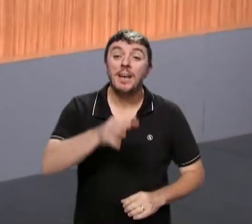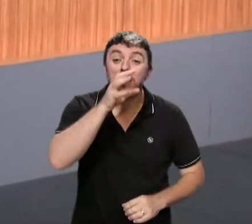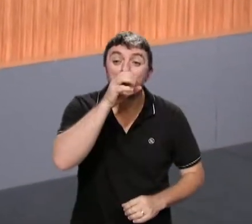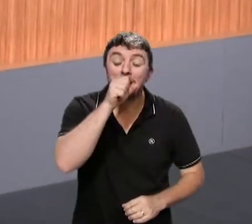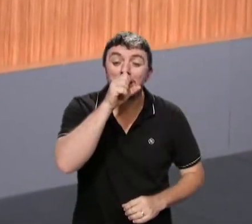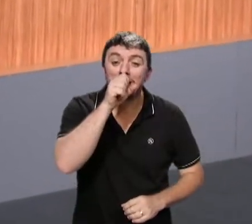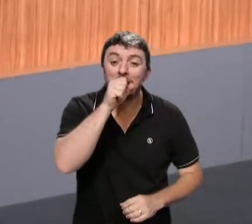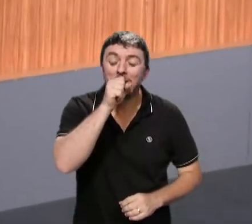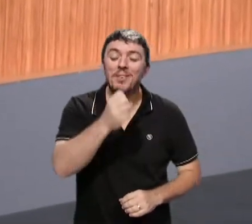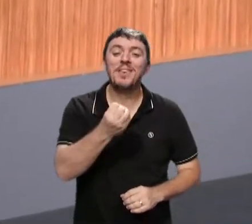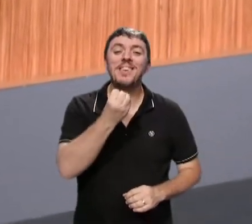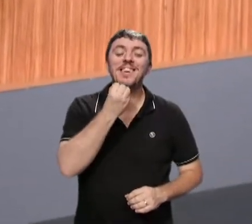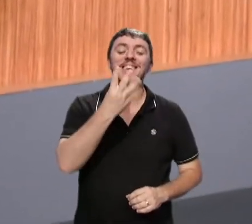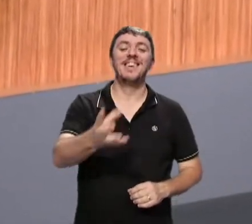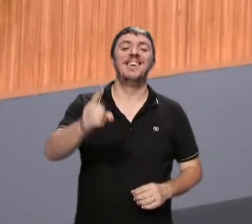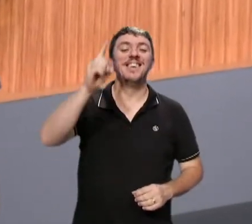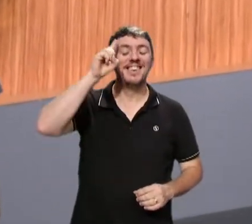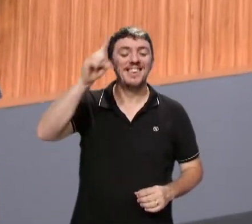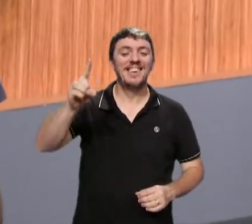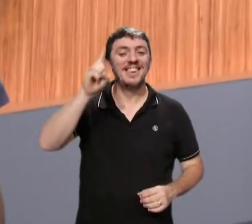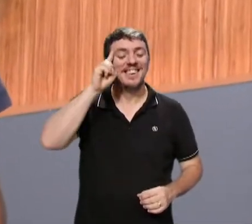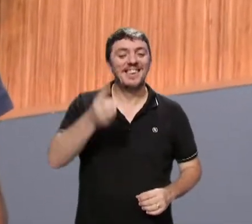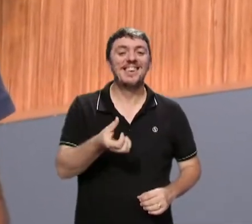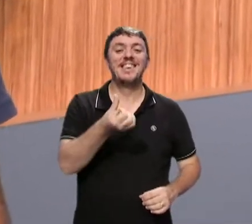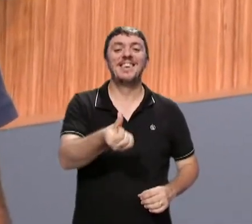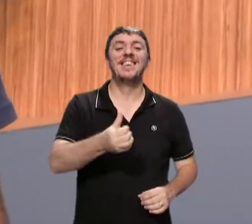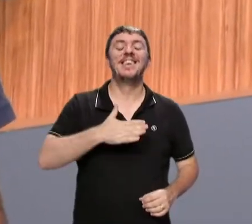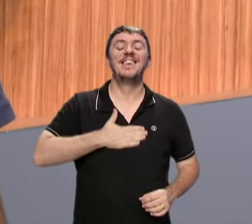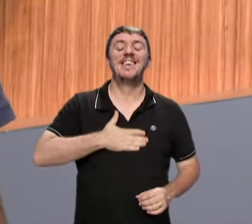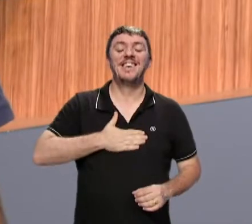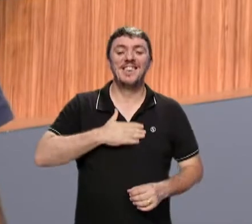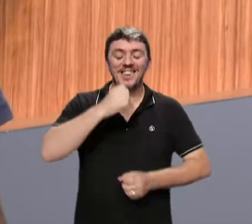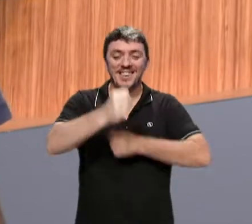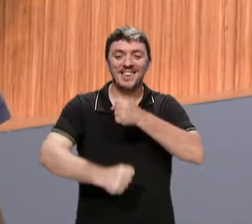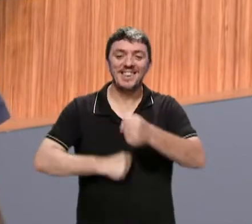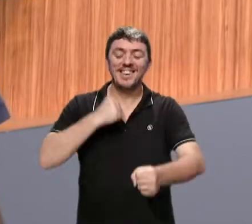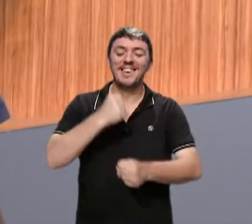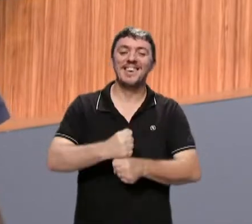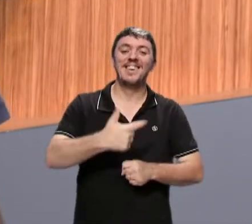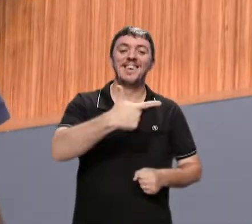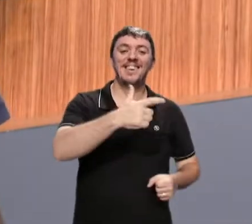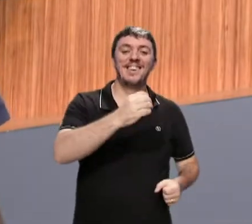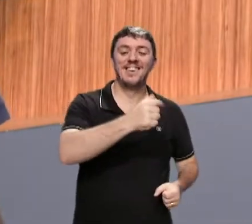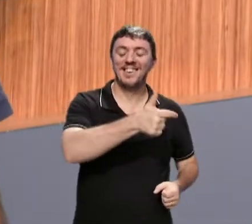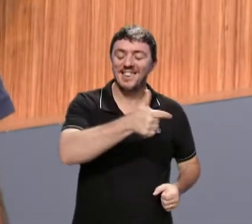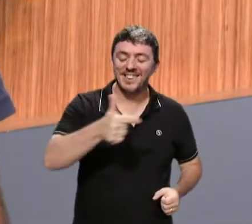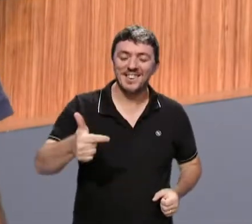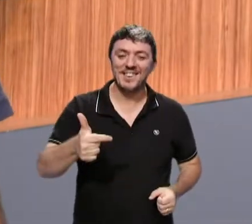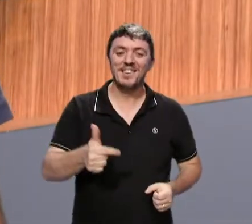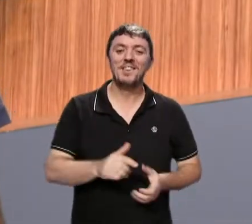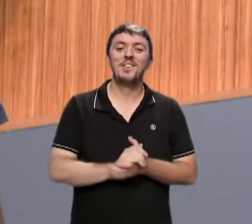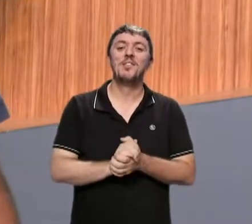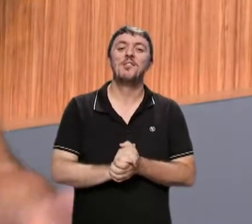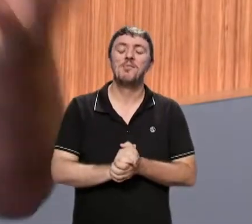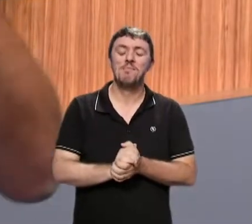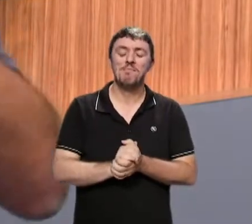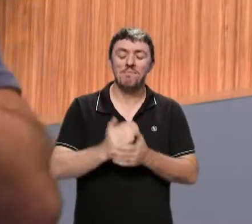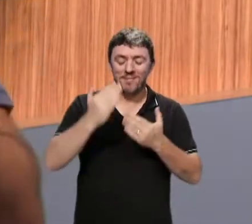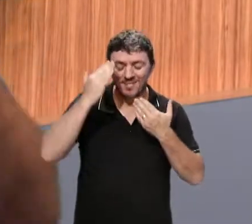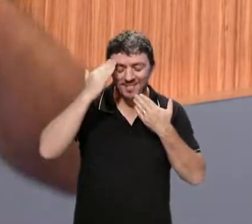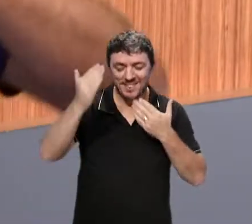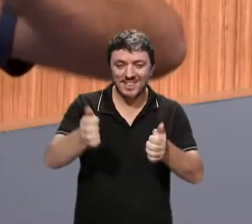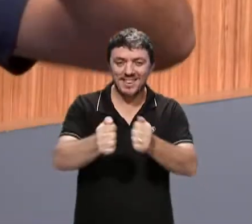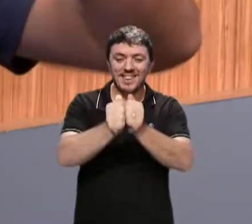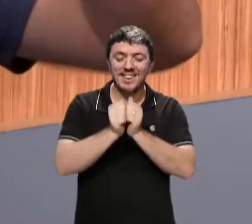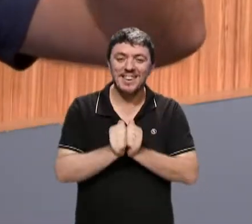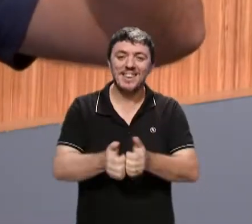Sabadão, bom dia, dia 6 de agosto de 2022. Muito obrigado pela sua companhia nesse sabadão de manhã aqui. Tá chegando, né? Tá acordando